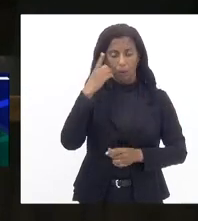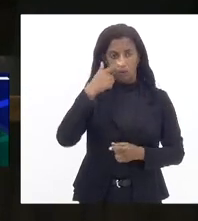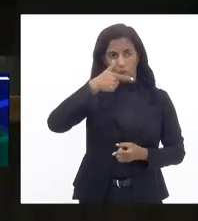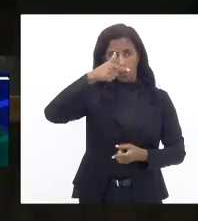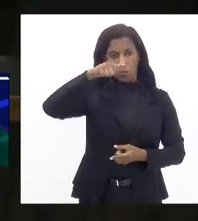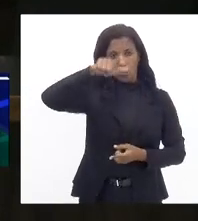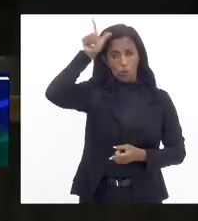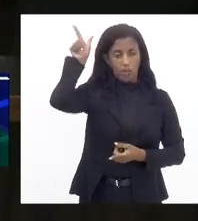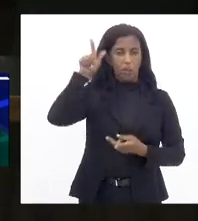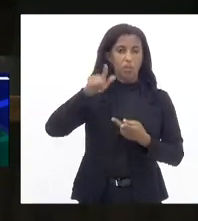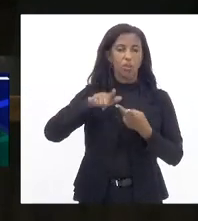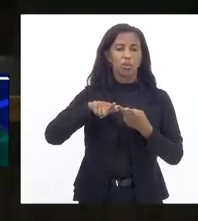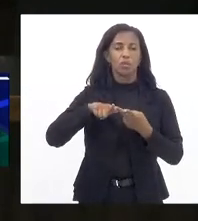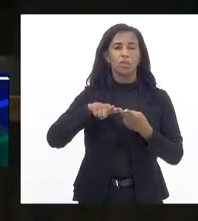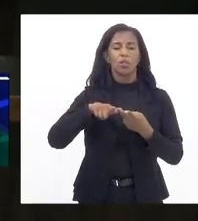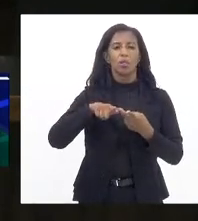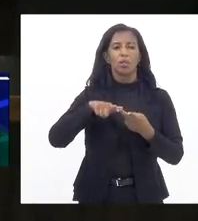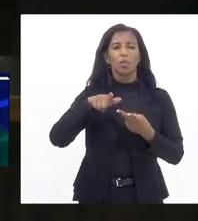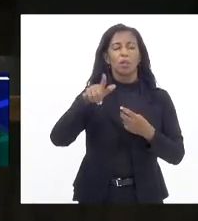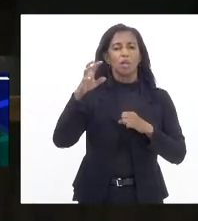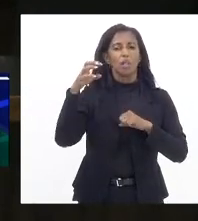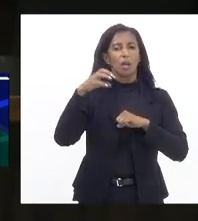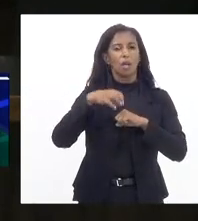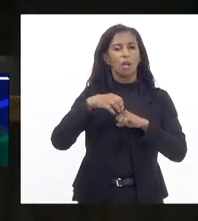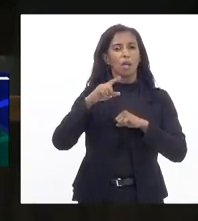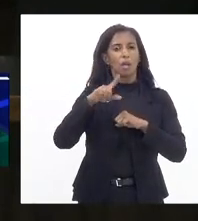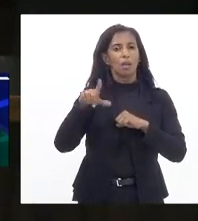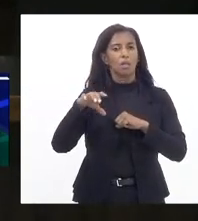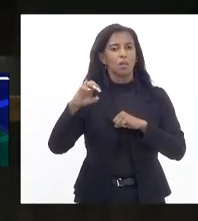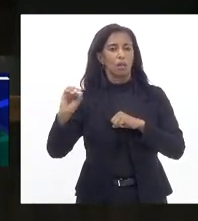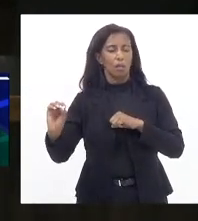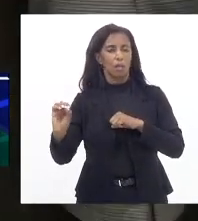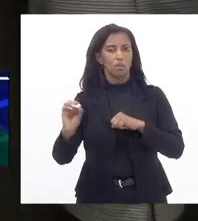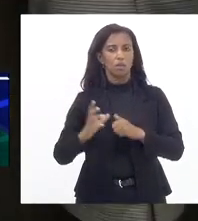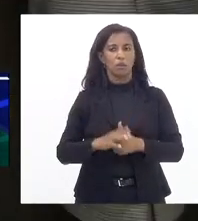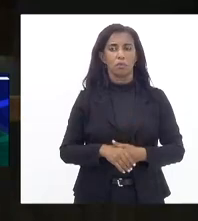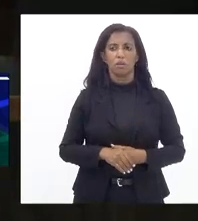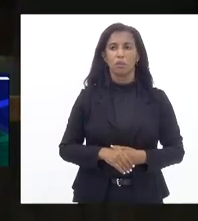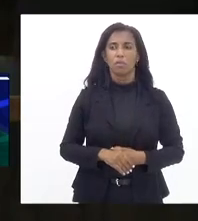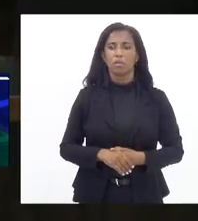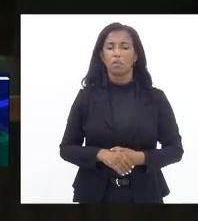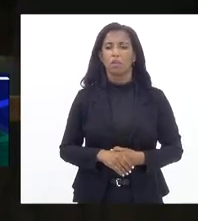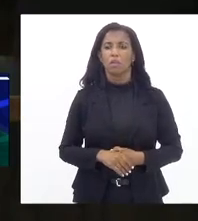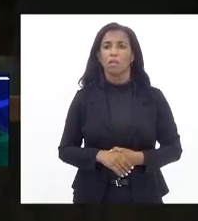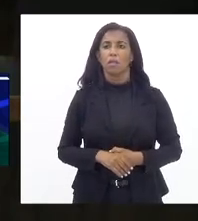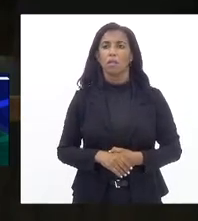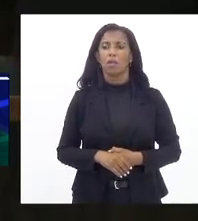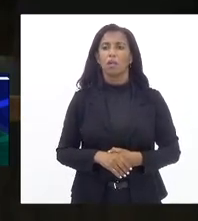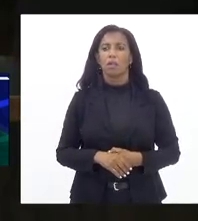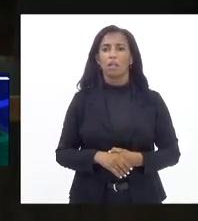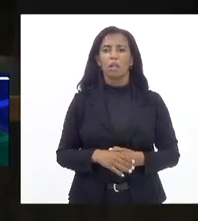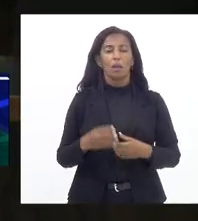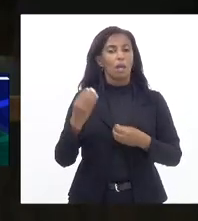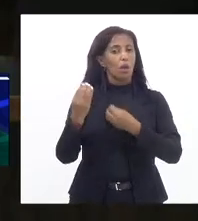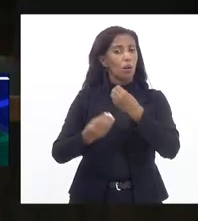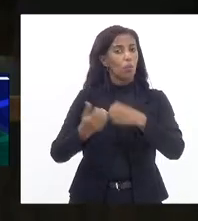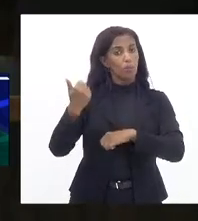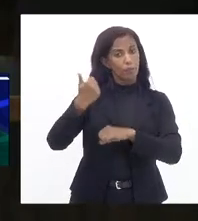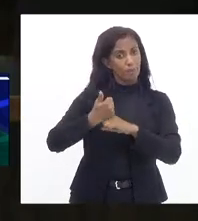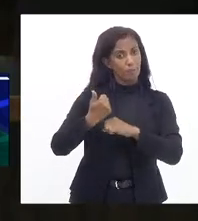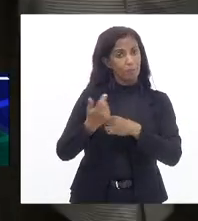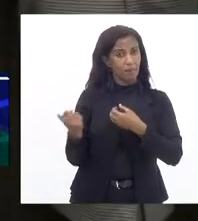Paulo e Lucinha. Então, veja, por favor, se Vossa Excelência possa dar. Senhor presidente. Apesar que, como ele está em primeiro, ele vai retornar, não vai ter